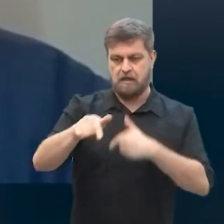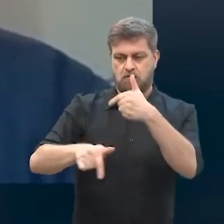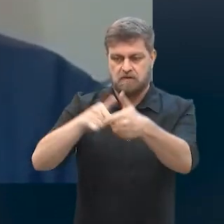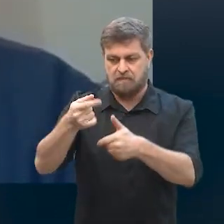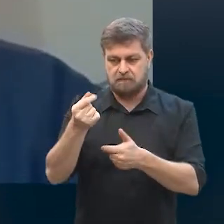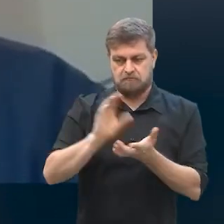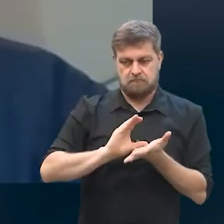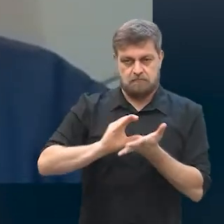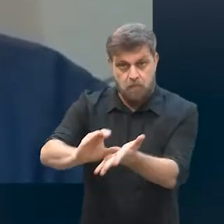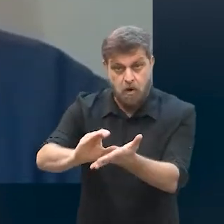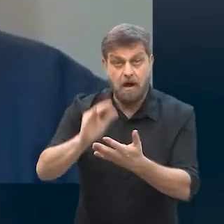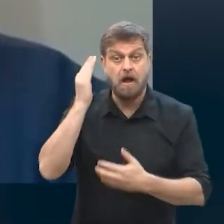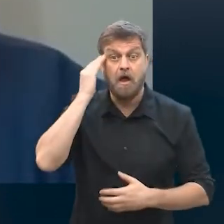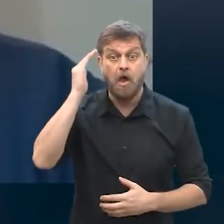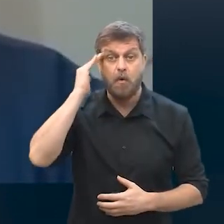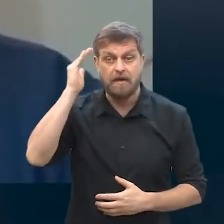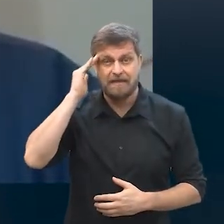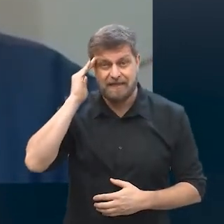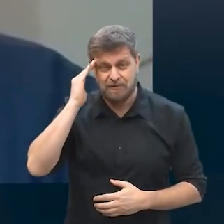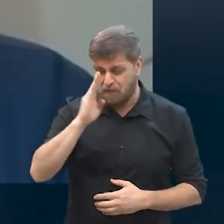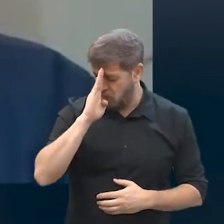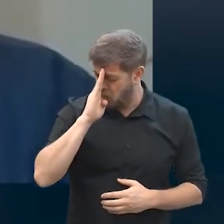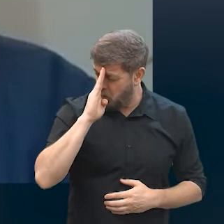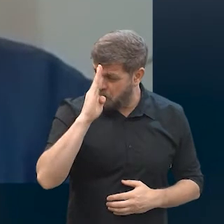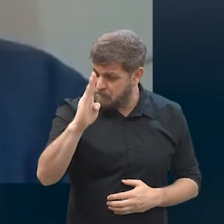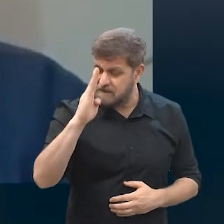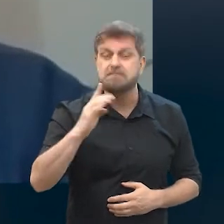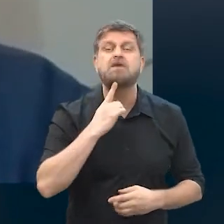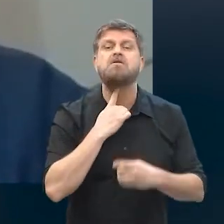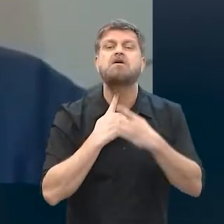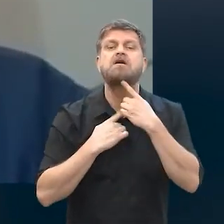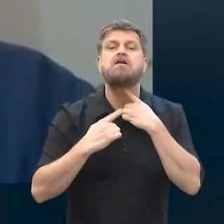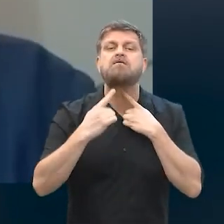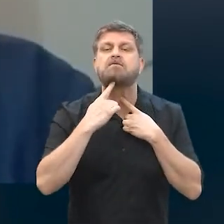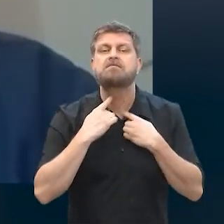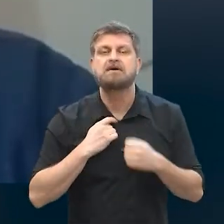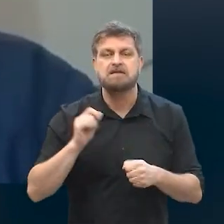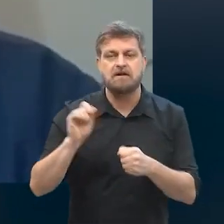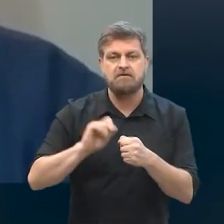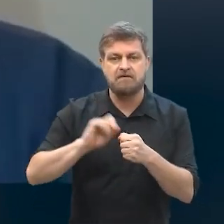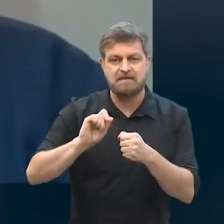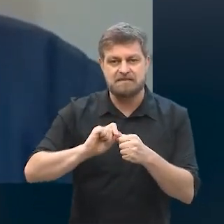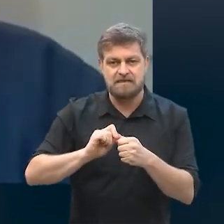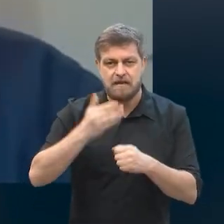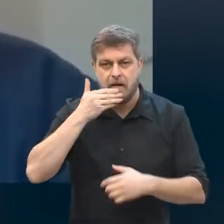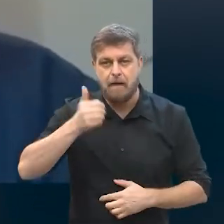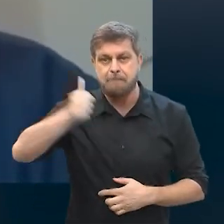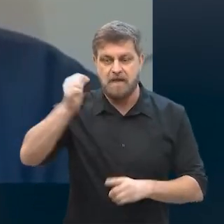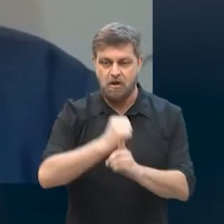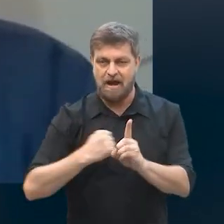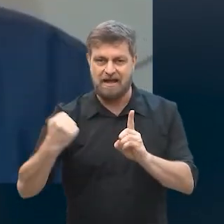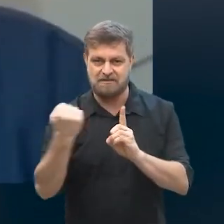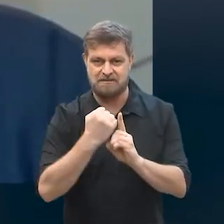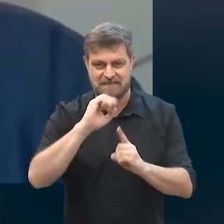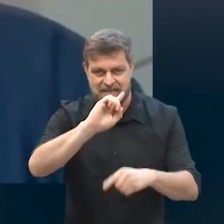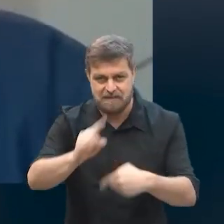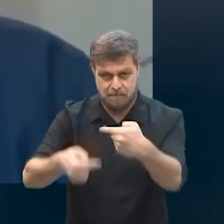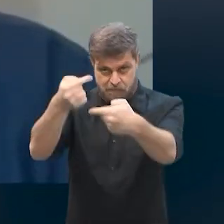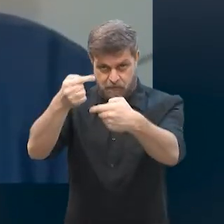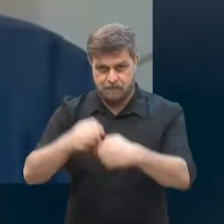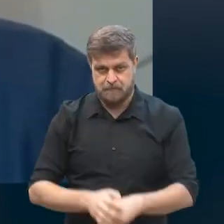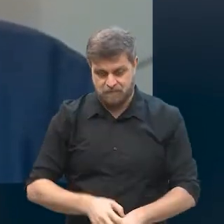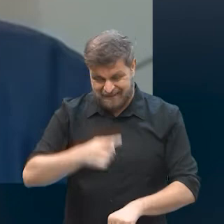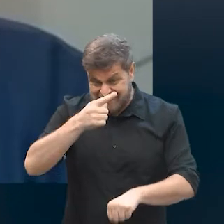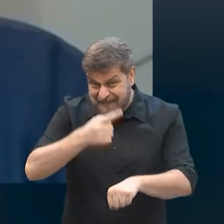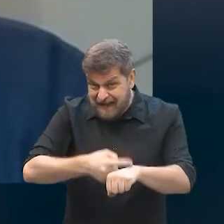coisa, entendo eu que acima de tudo o que você deseja é promover melhoria para a sociedade. Então, a partir